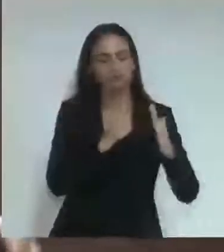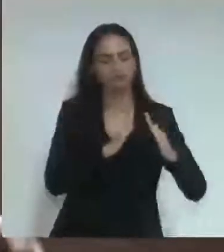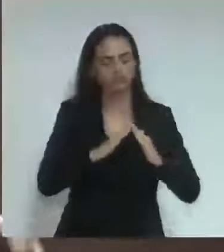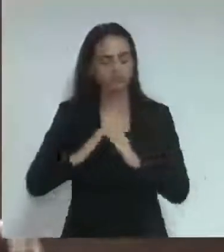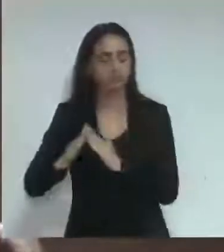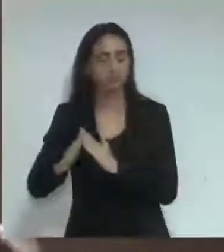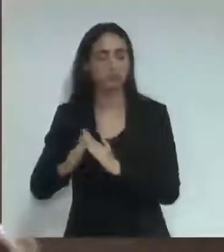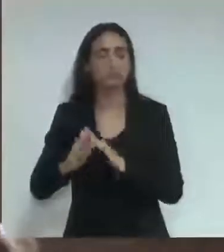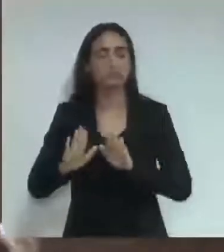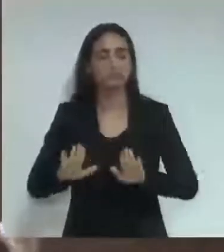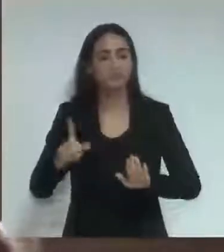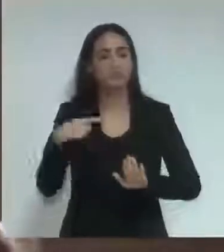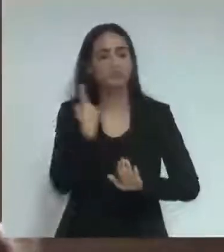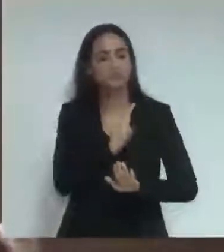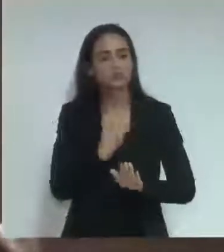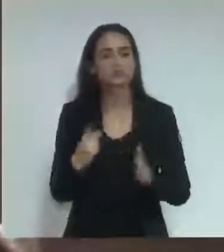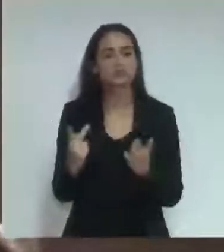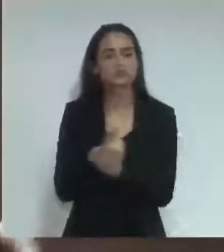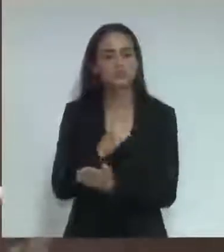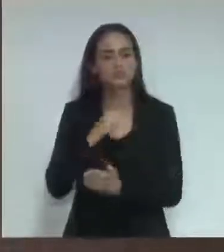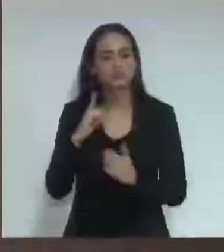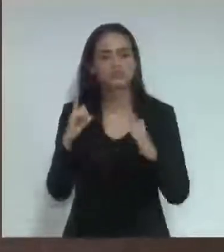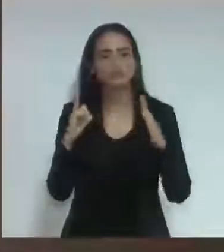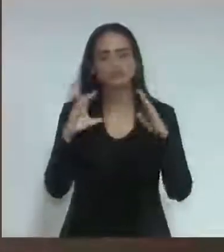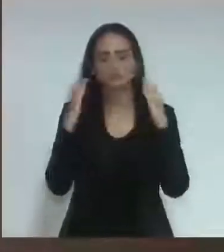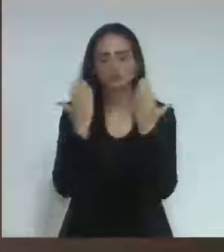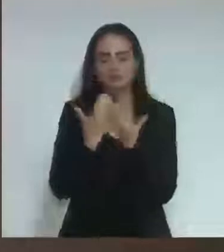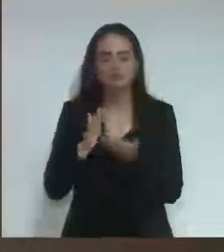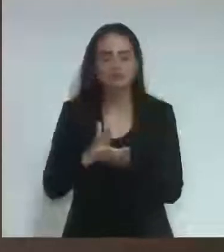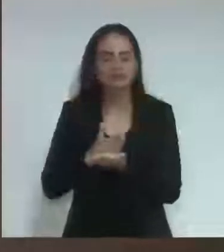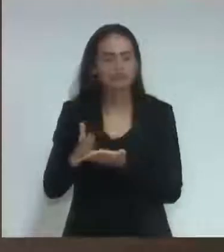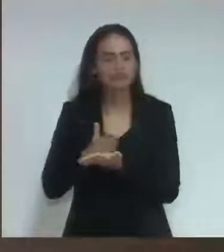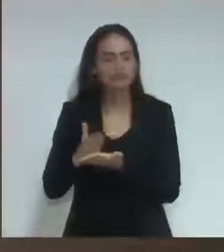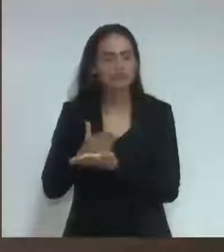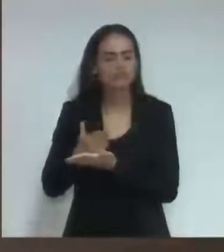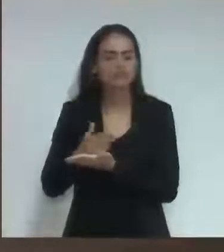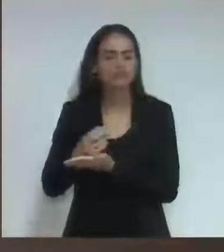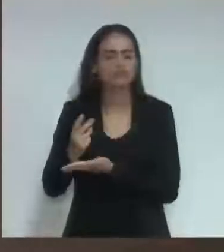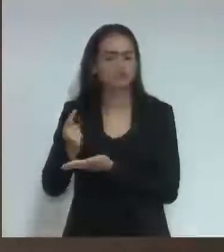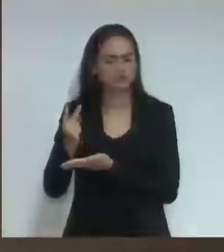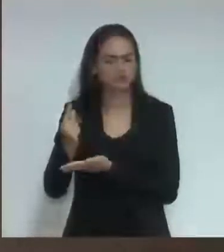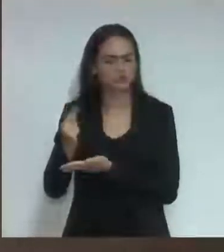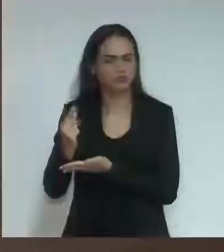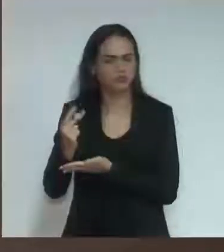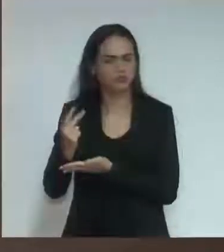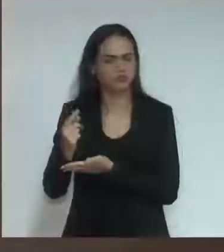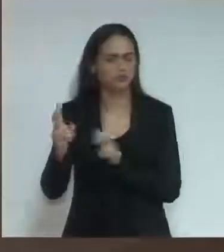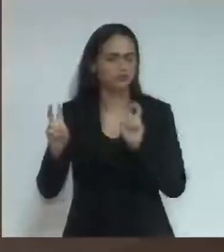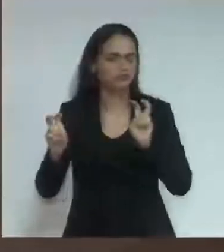tendo, em alguns casos, de alguns condomínios, sobretudo alguns mais antigos, algumas questões controversas.